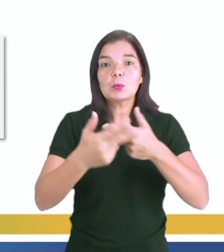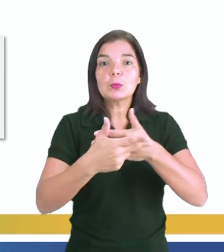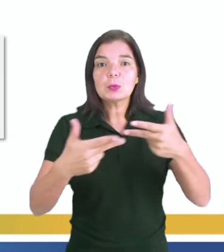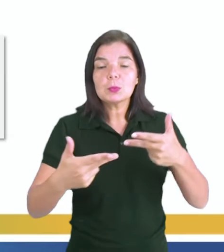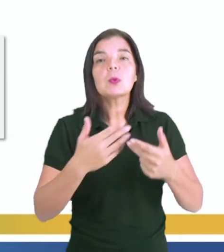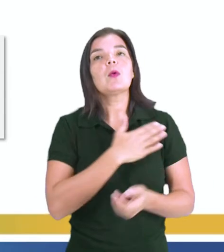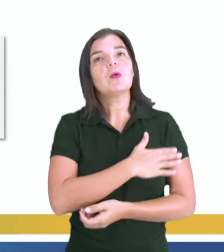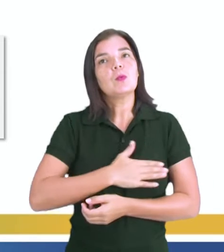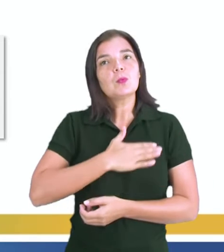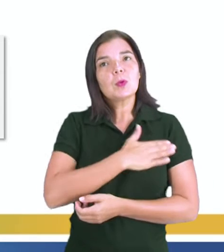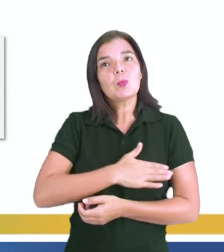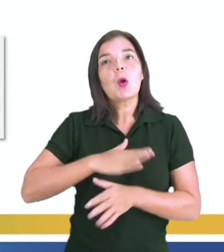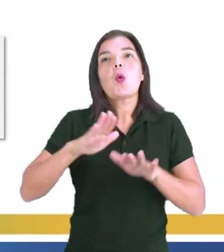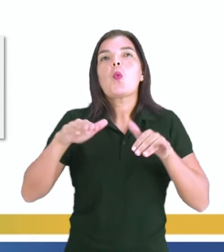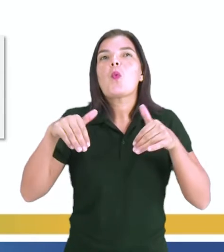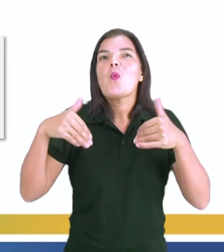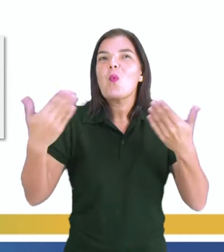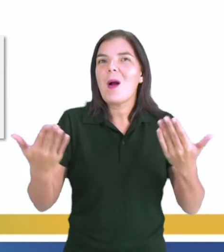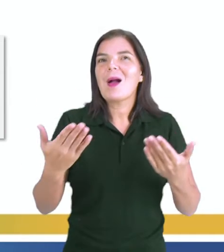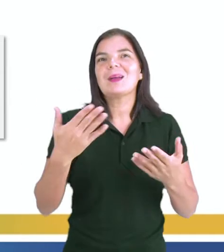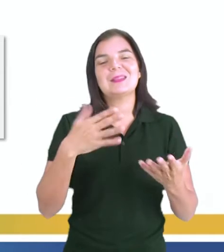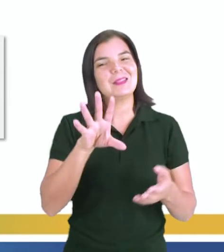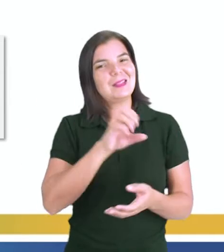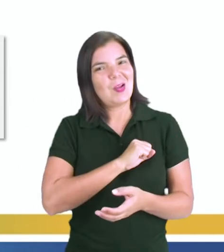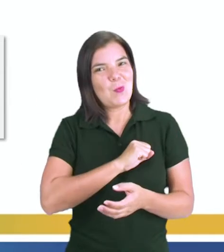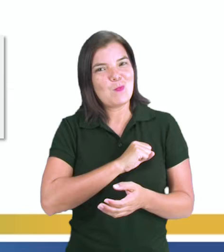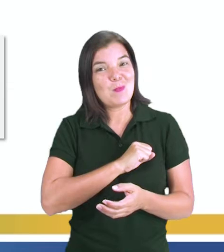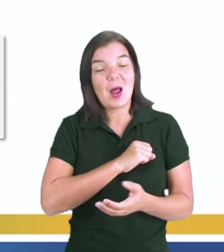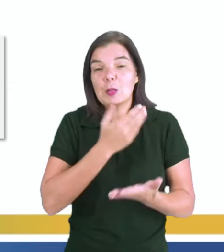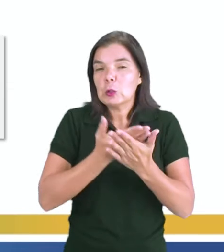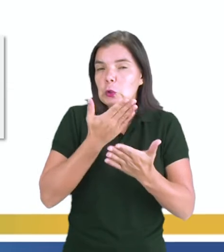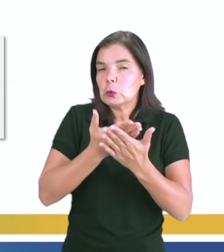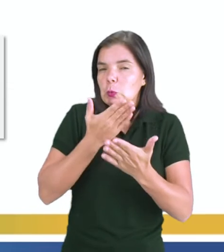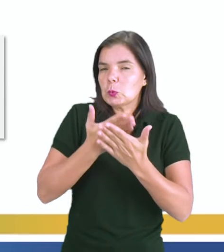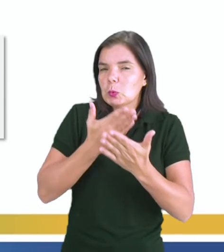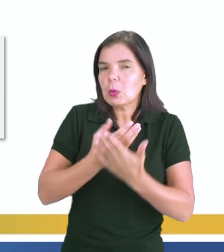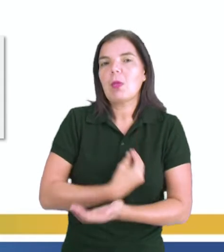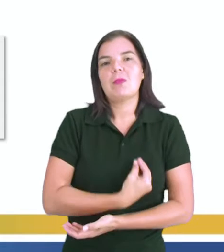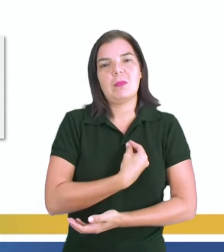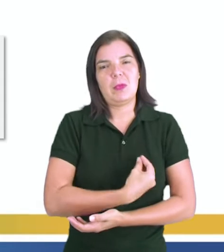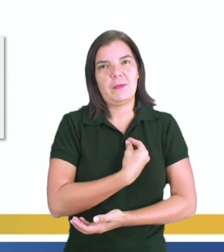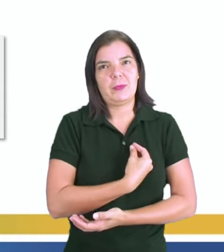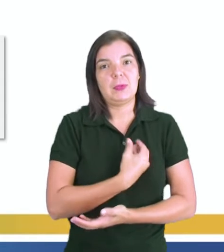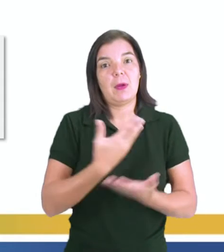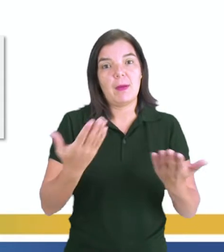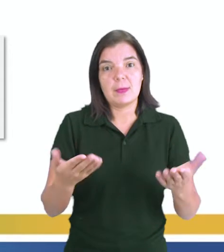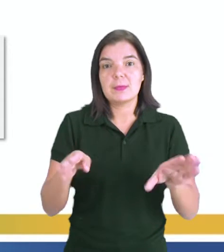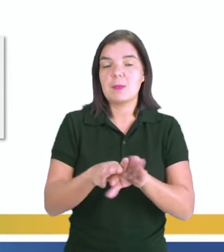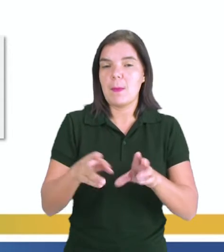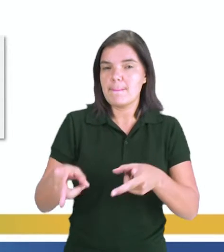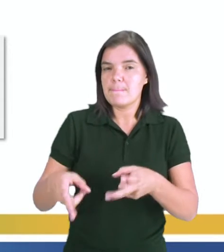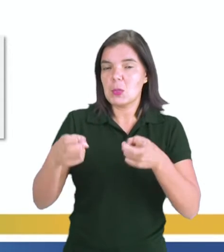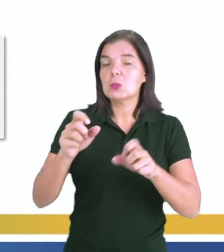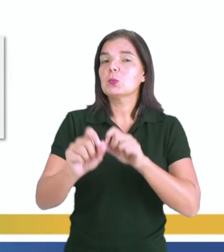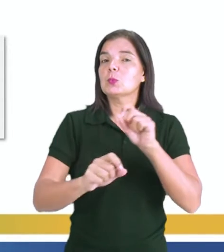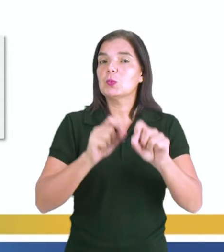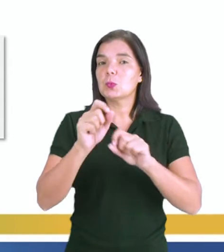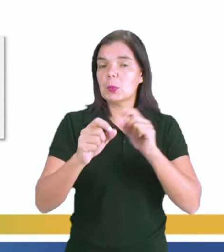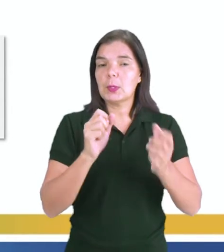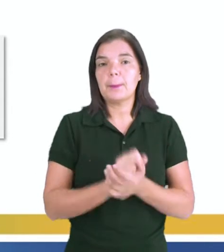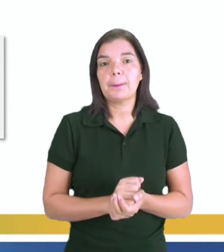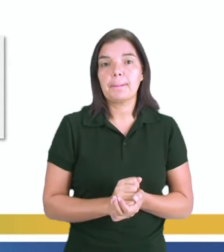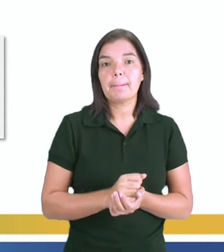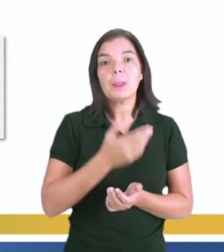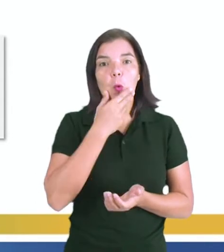coisas que gostam, quais mais amam, para dedicar a ela durante grande parte da vida. Assim, percebemos que